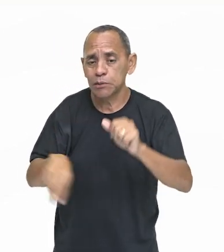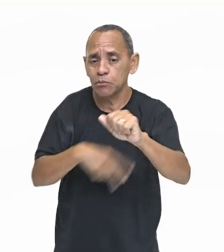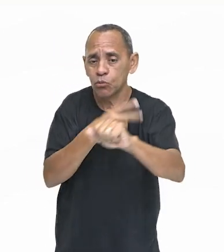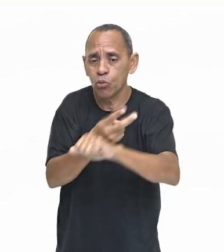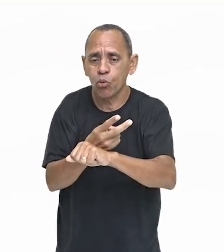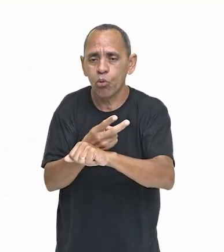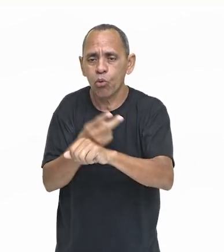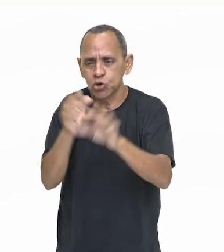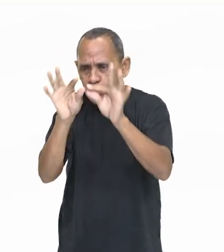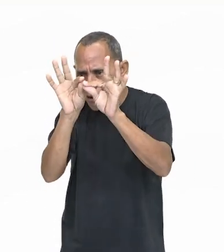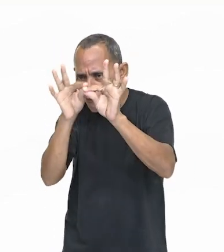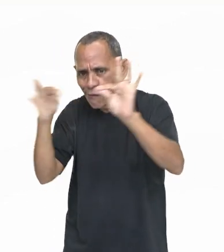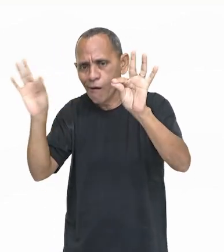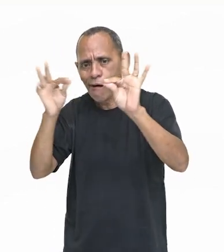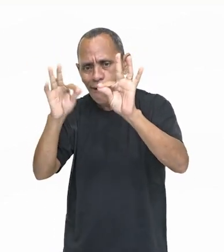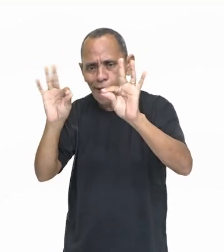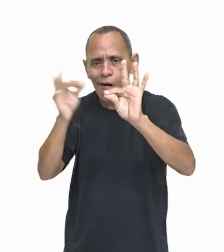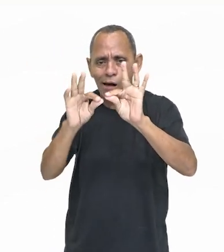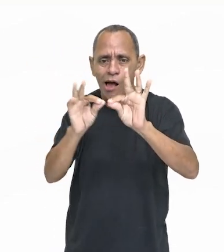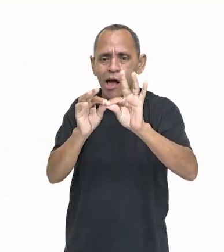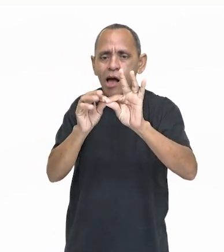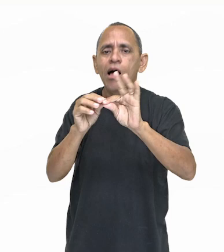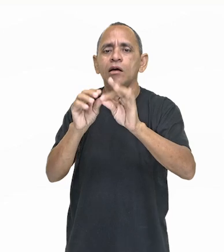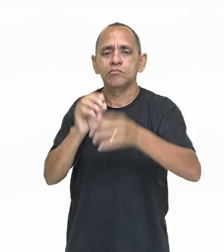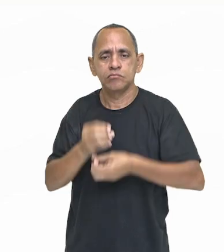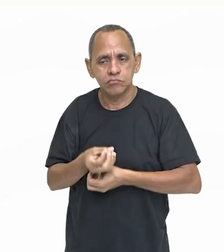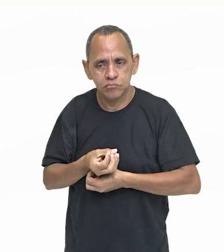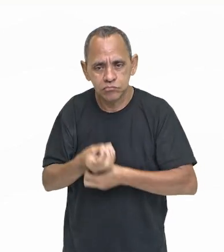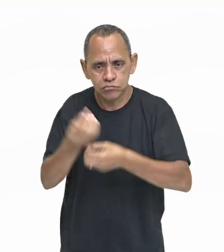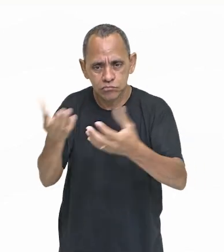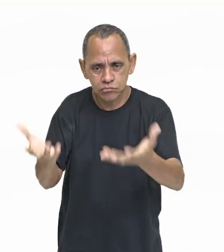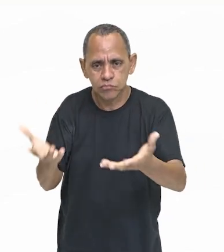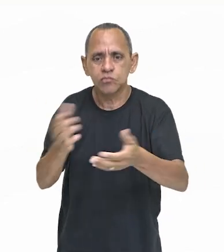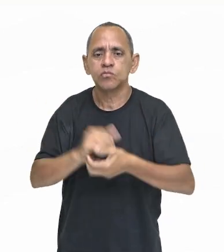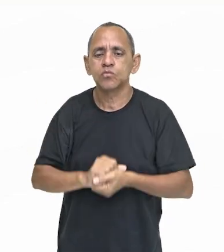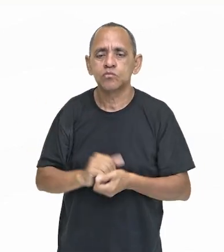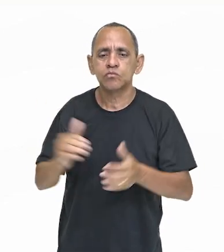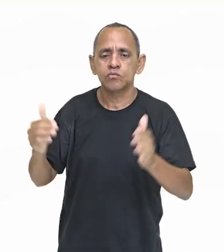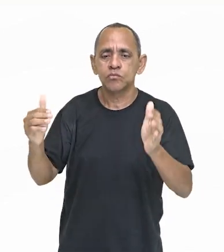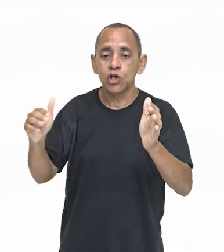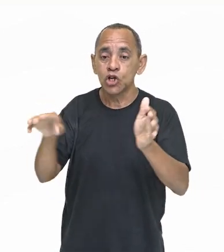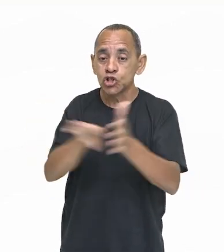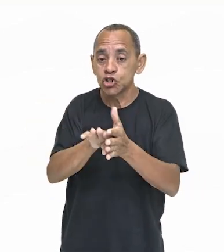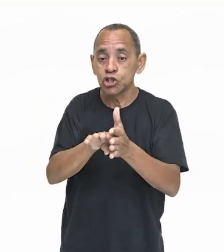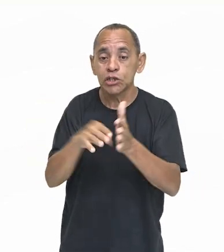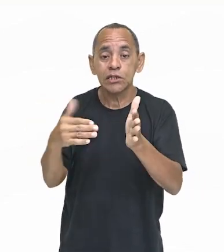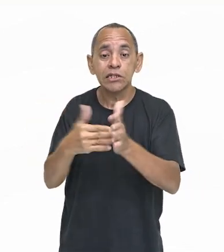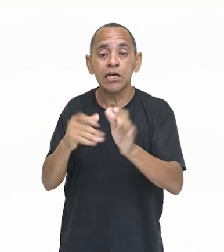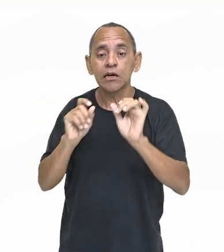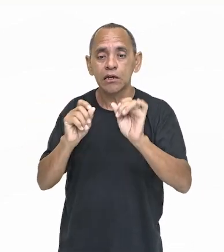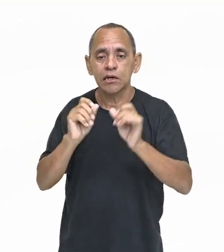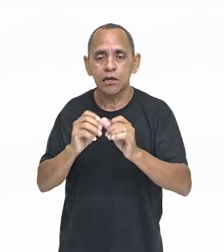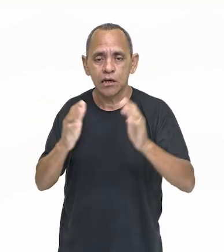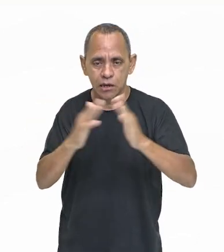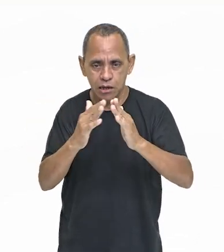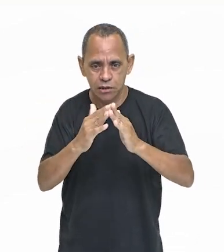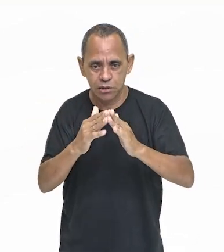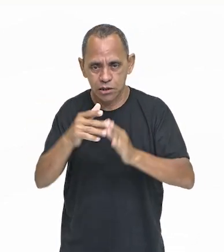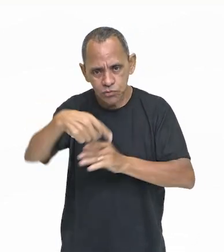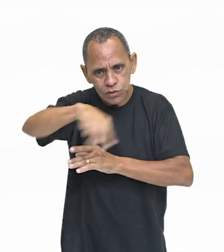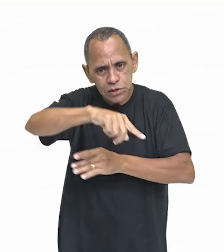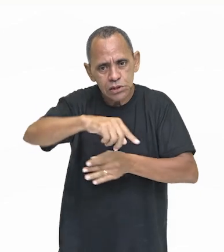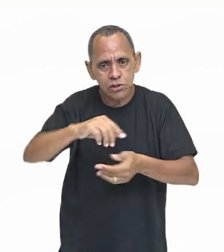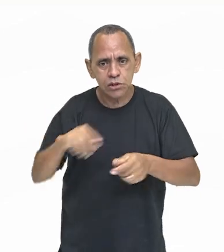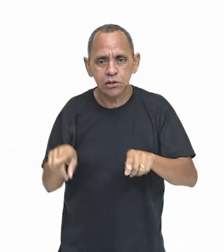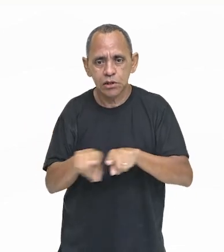transmissão, onde ela é distribuída e chega até sua residência. Bem, pessoal, vamos falar